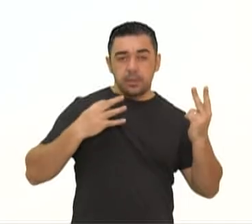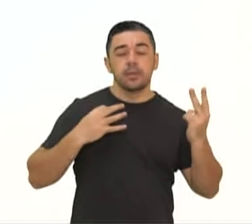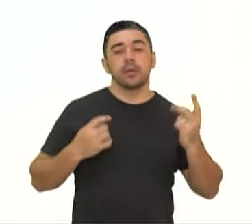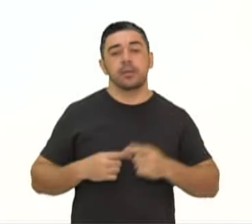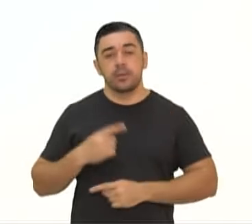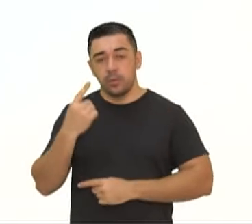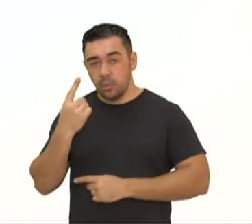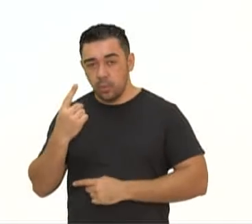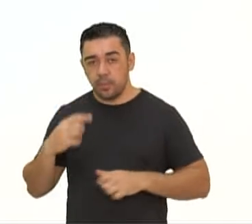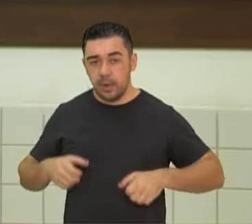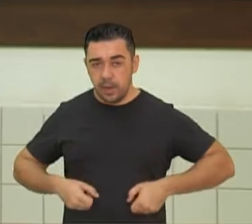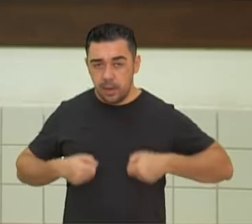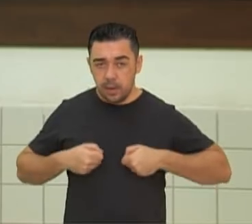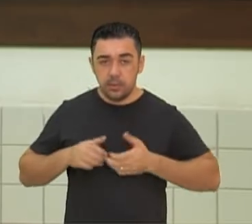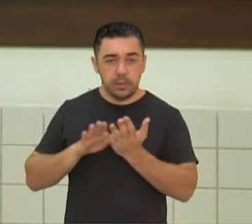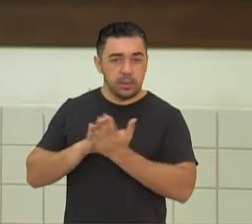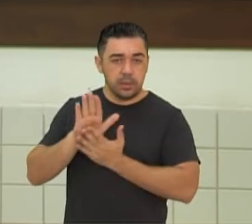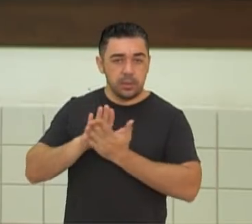R$ 85.